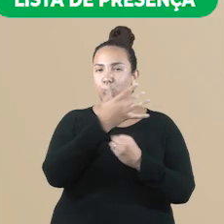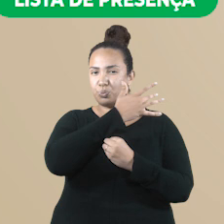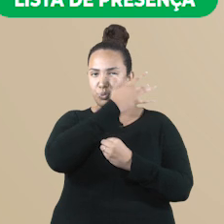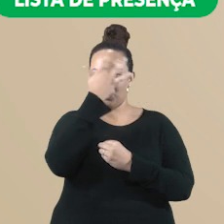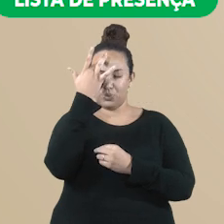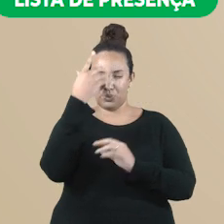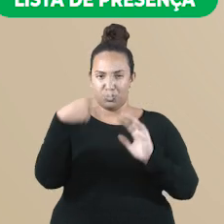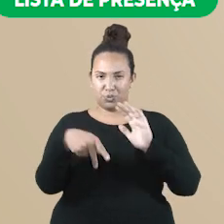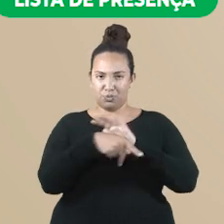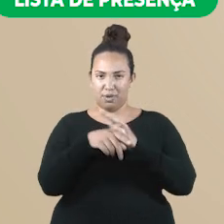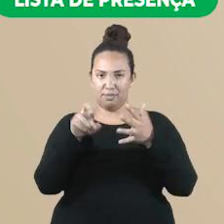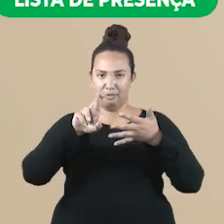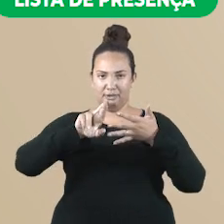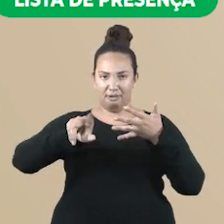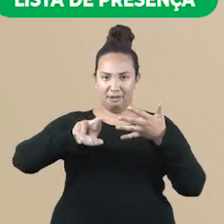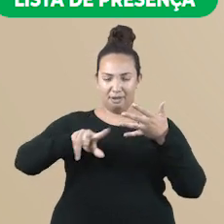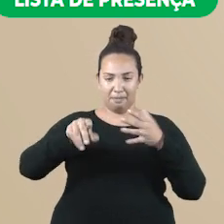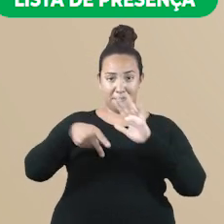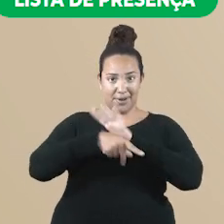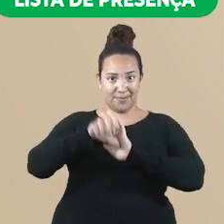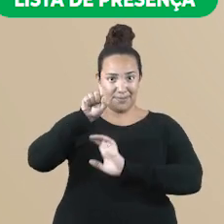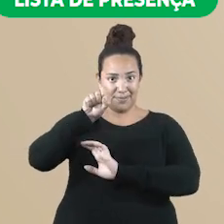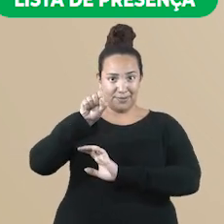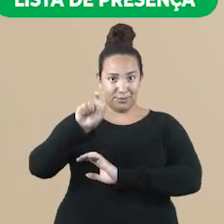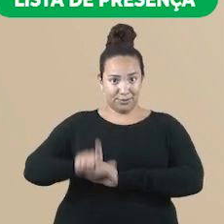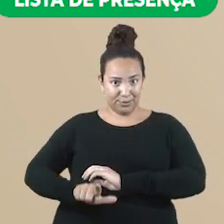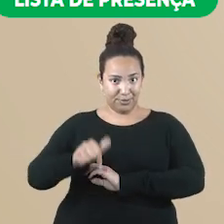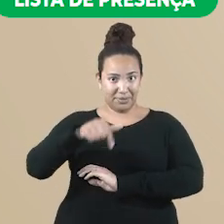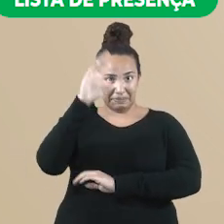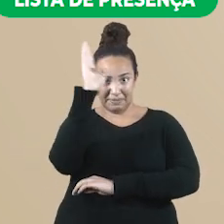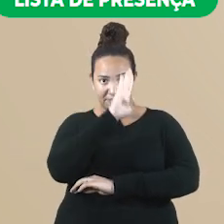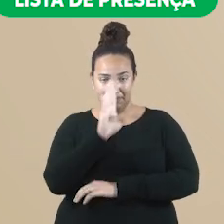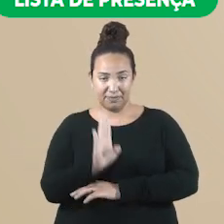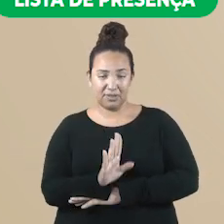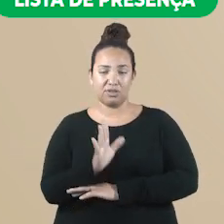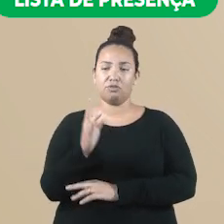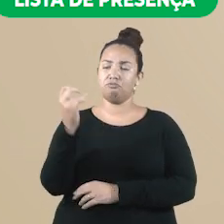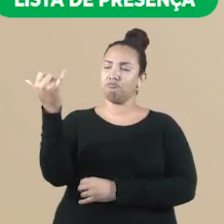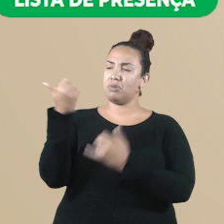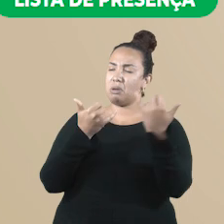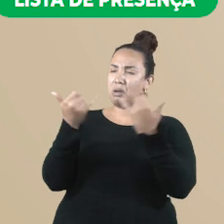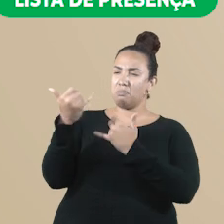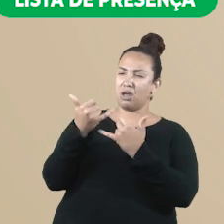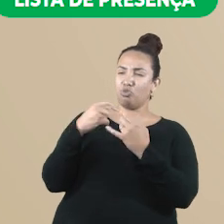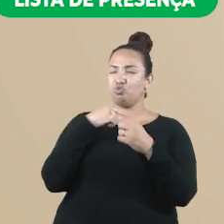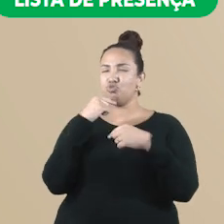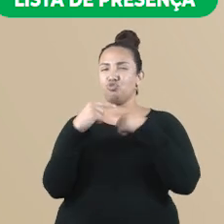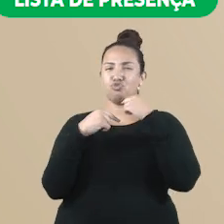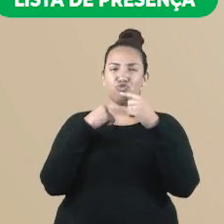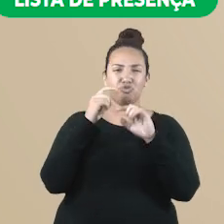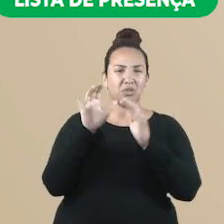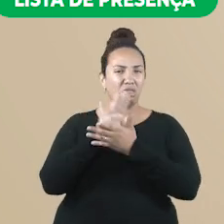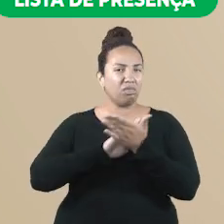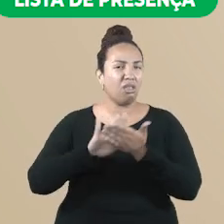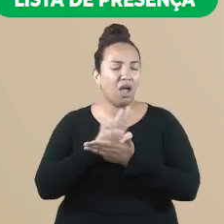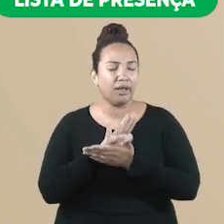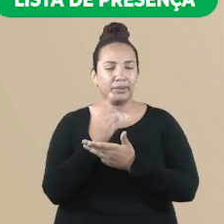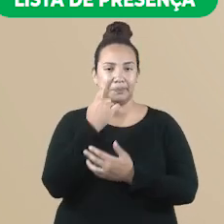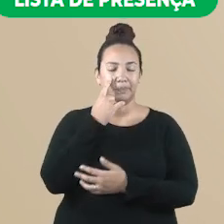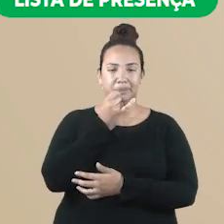tudo que uma pessoa com sotaque do sul do Brasil, por exemplo, fala sem ficar com dúvida em uma palavra ou